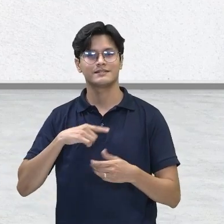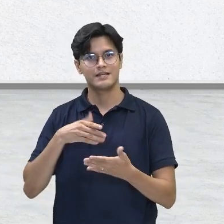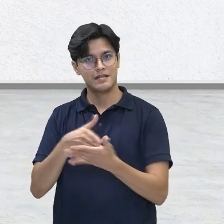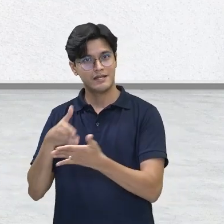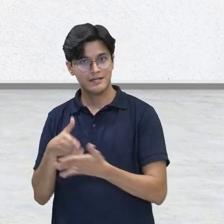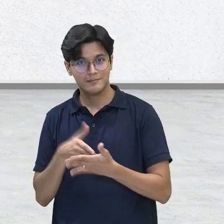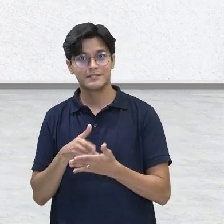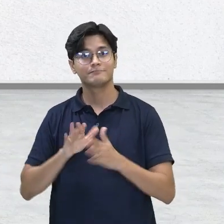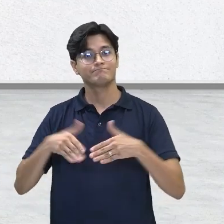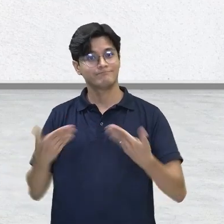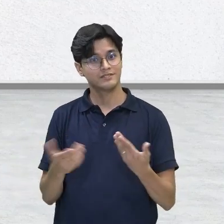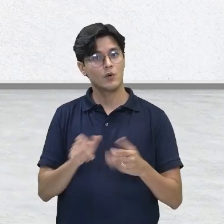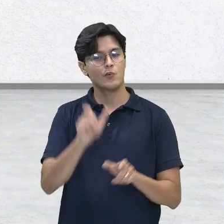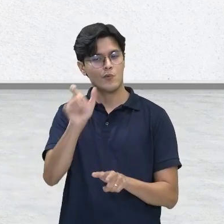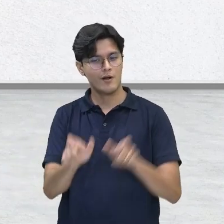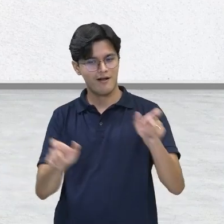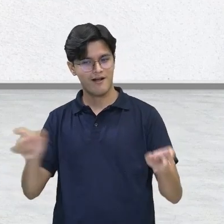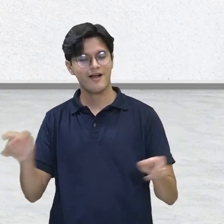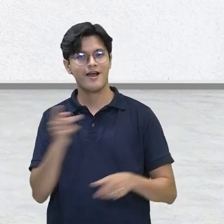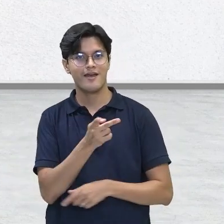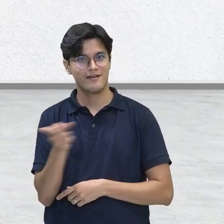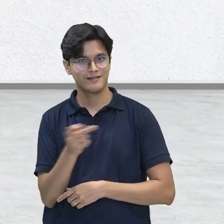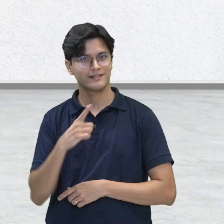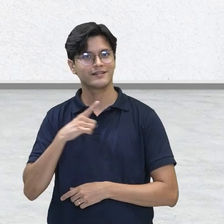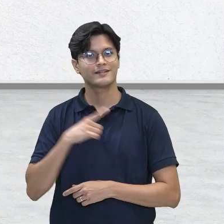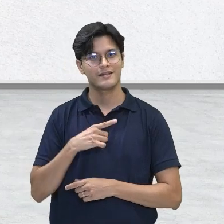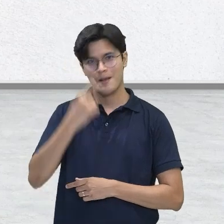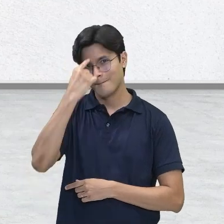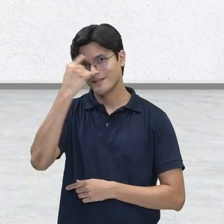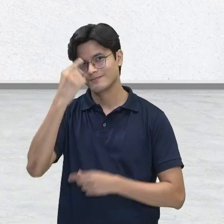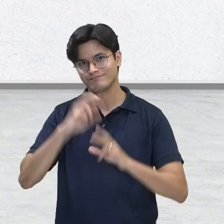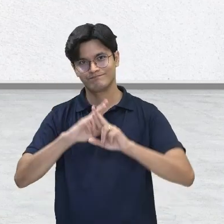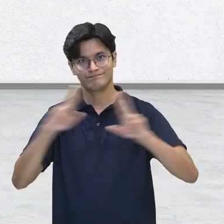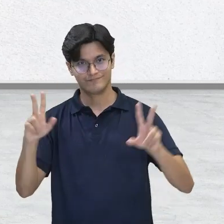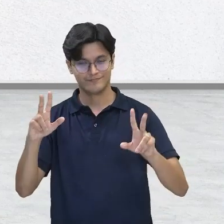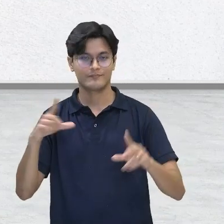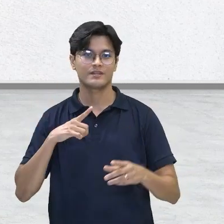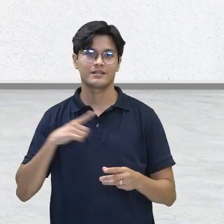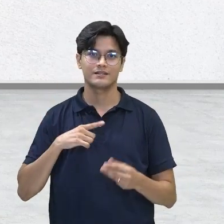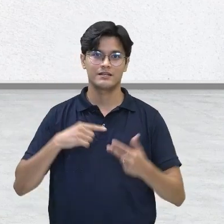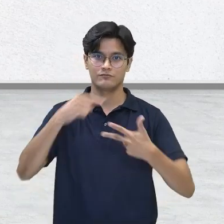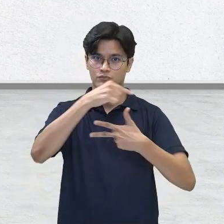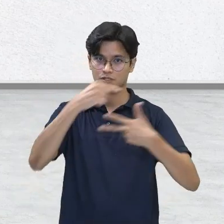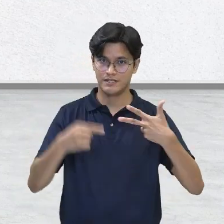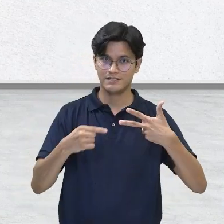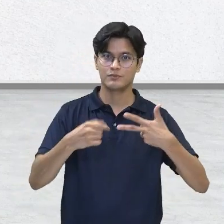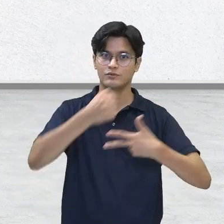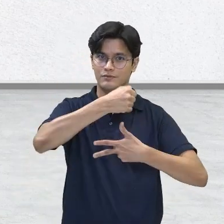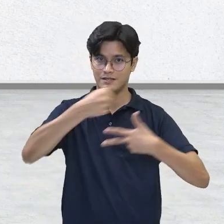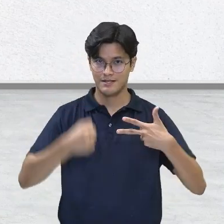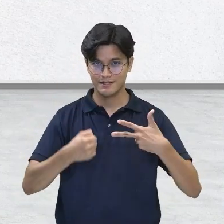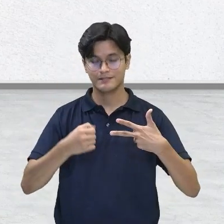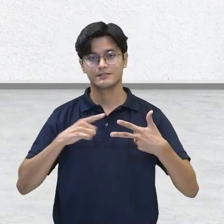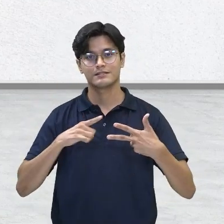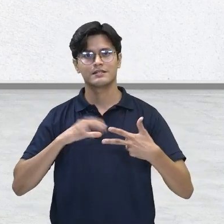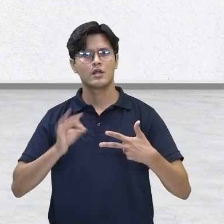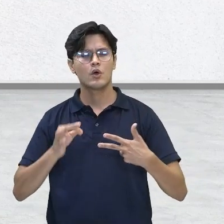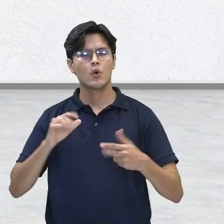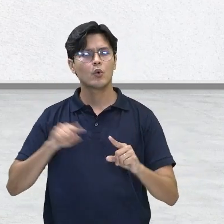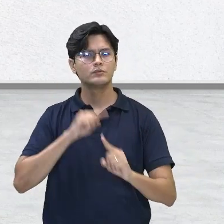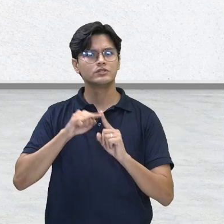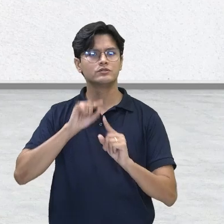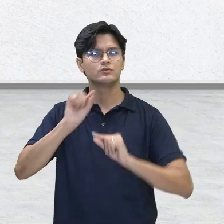dividido em 3 poderes: o executivo, o legislativo e o judiciário, para evitar